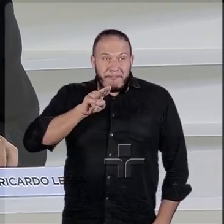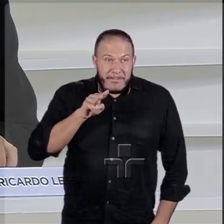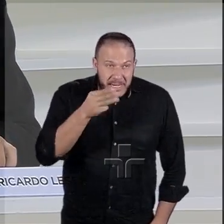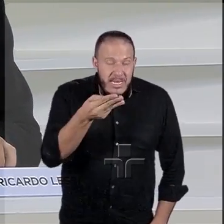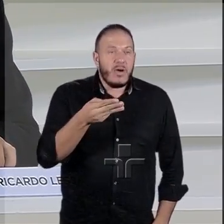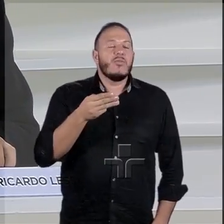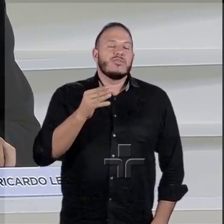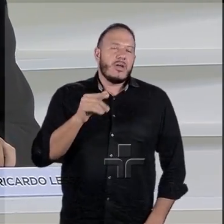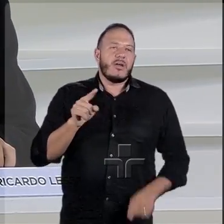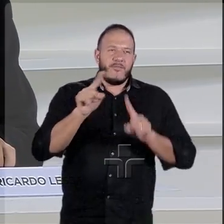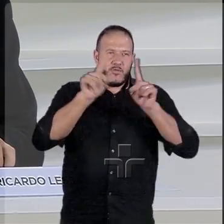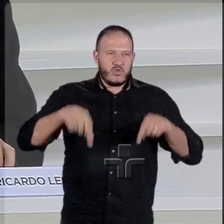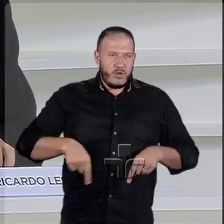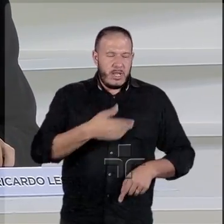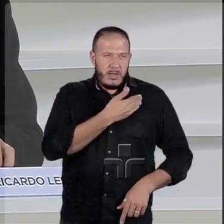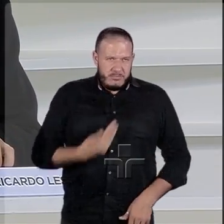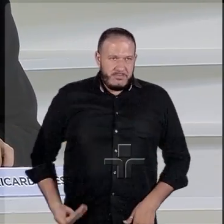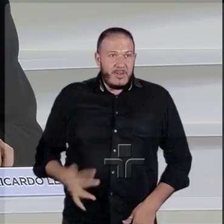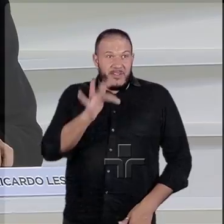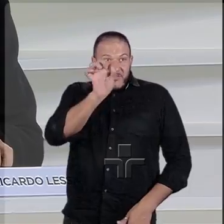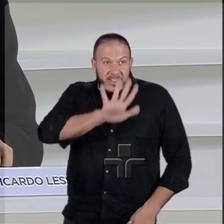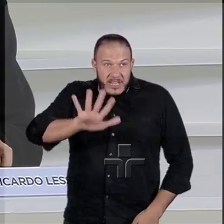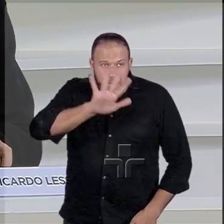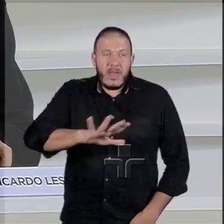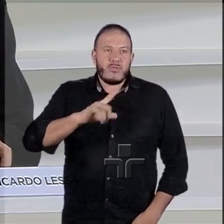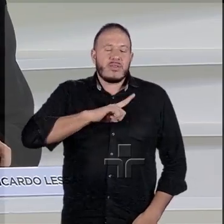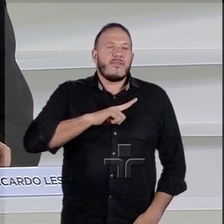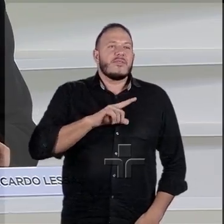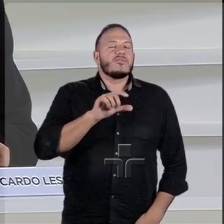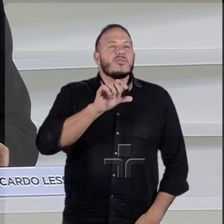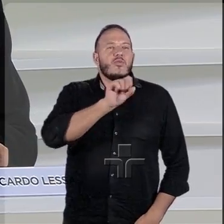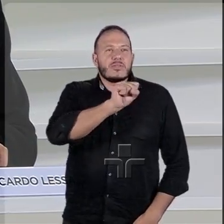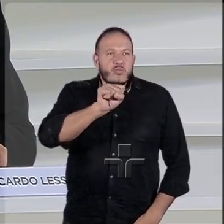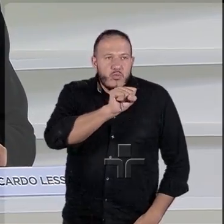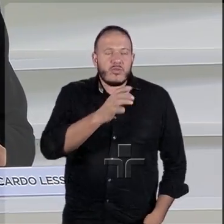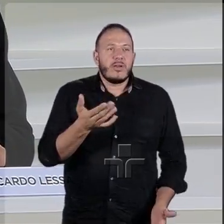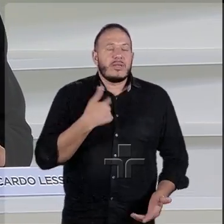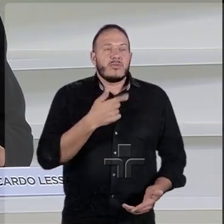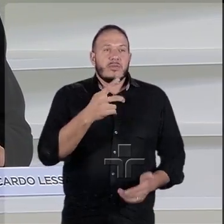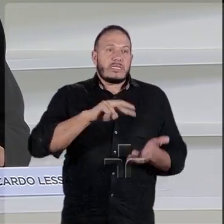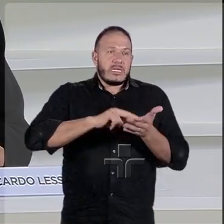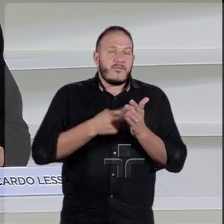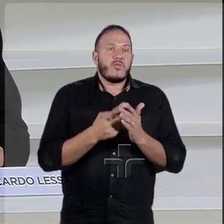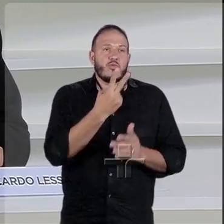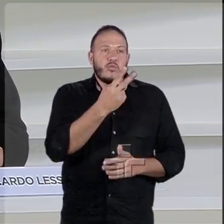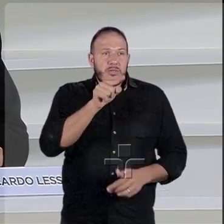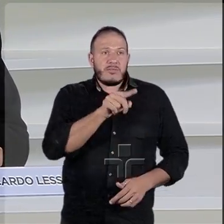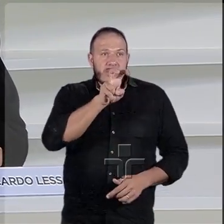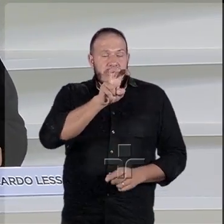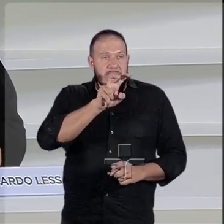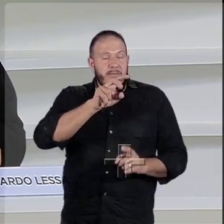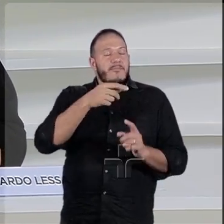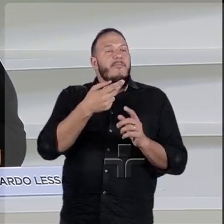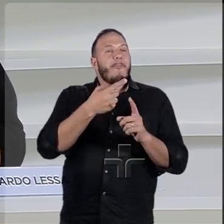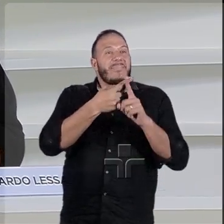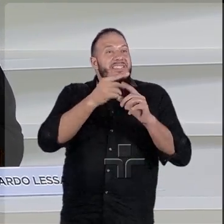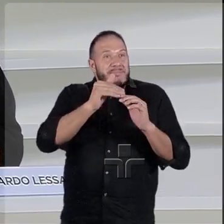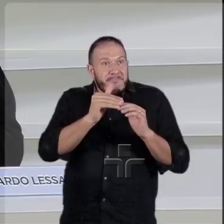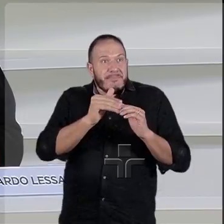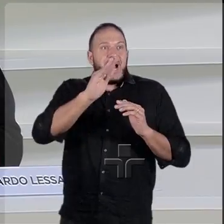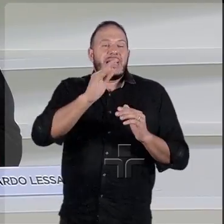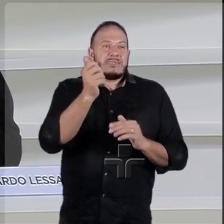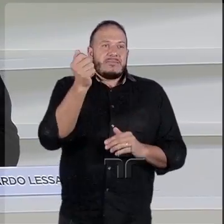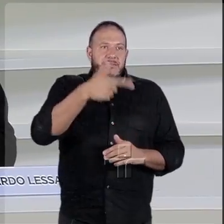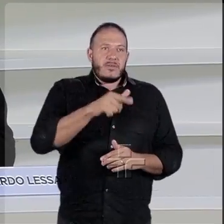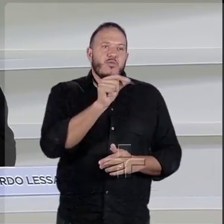federais têm um déficit de 78. Isso aí são 2,5 vezes maior, né,